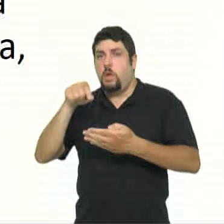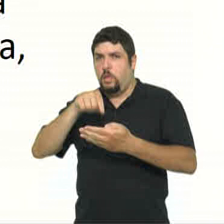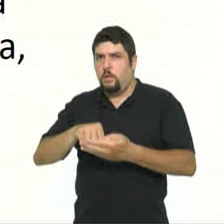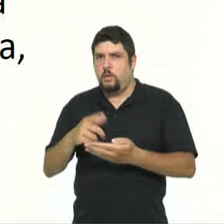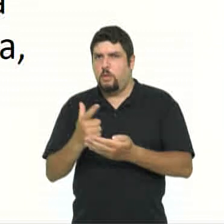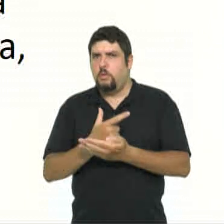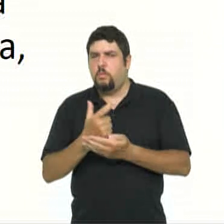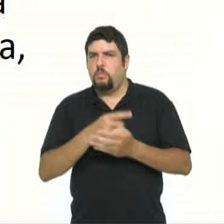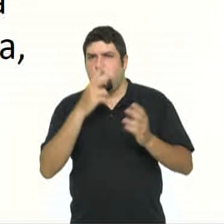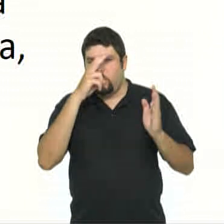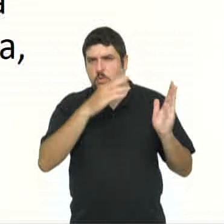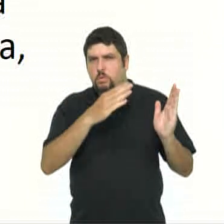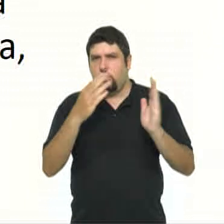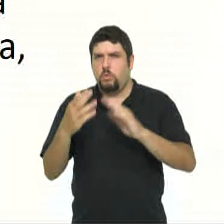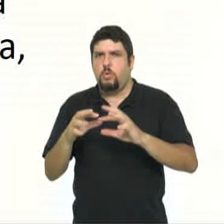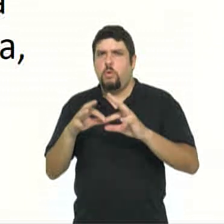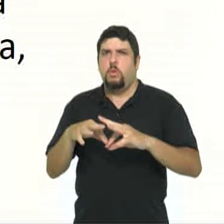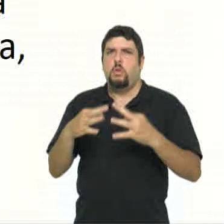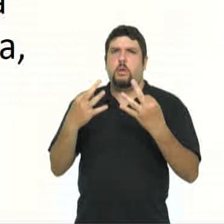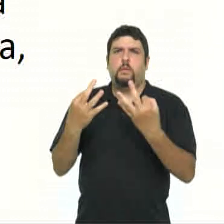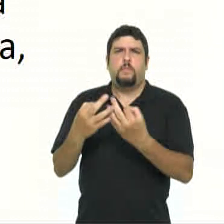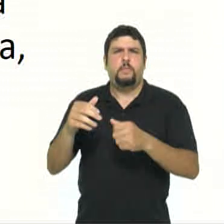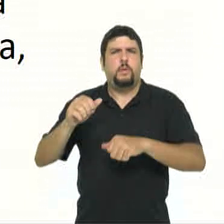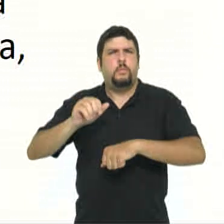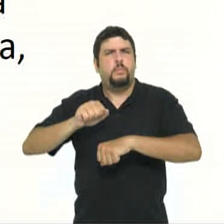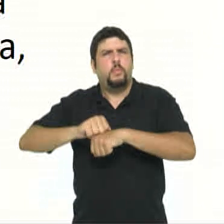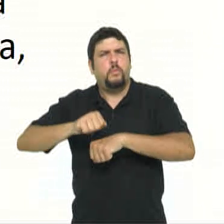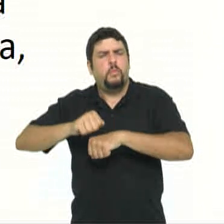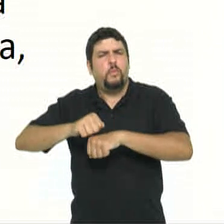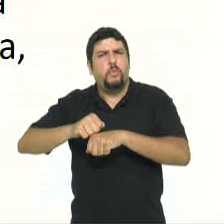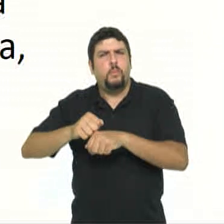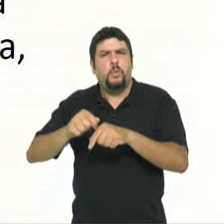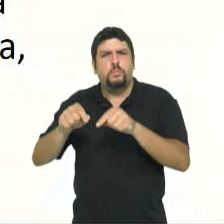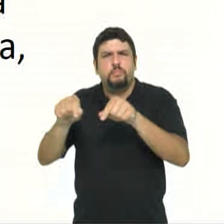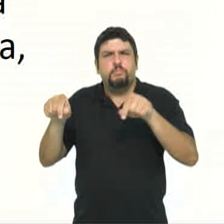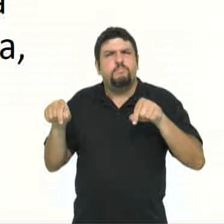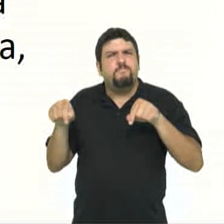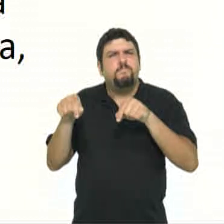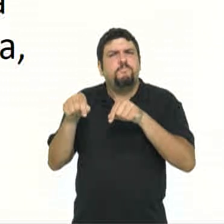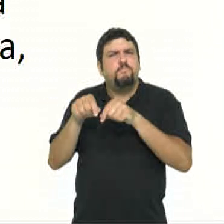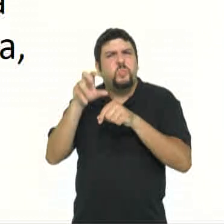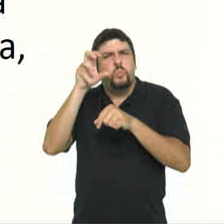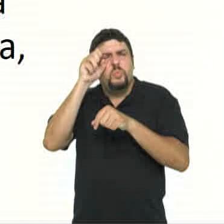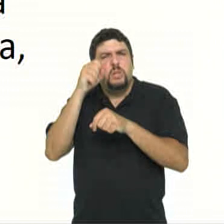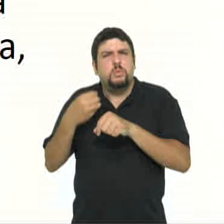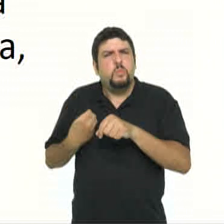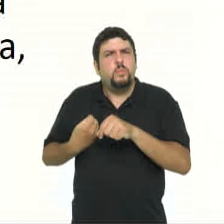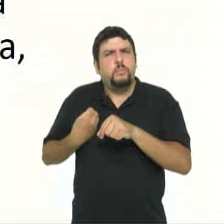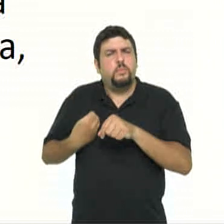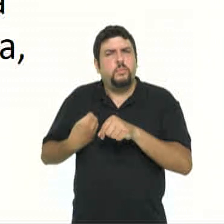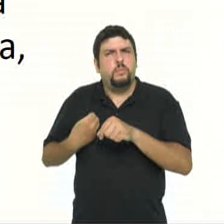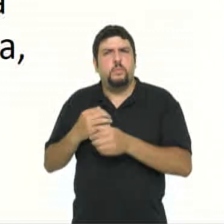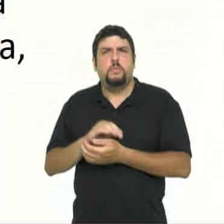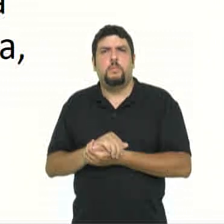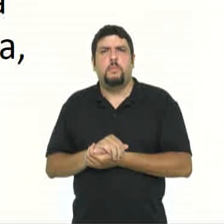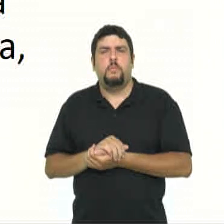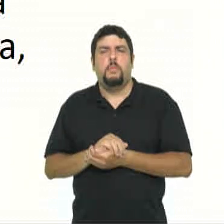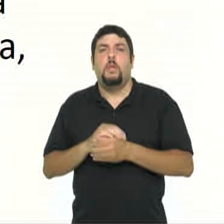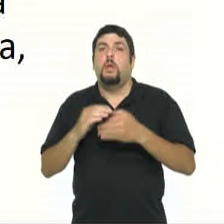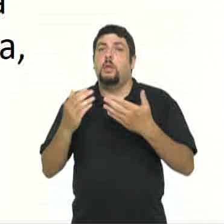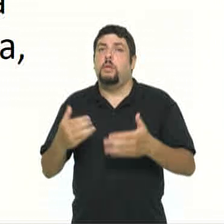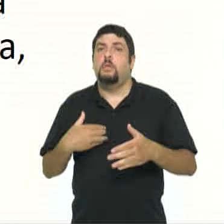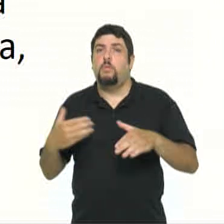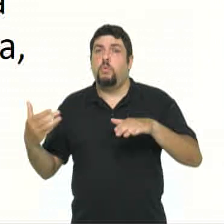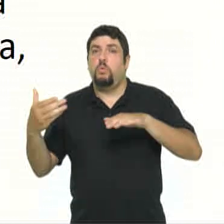de miserabilidade vive e, assim, mostra como o acesso a centros culturais é uma